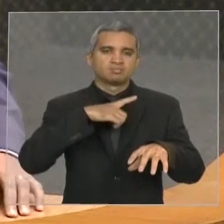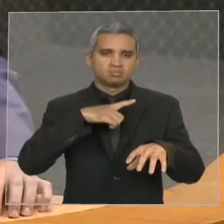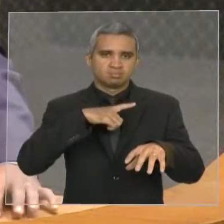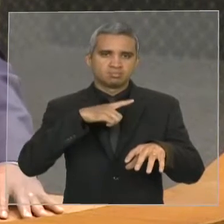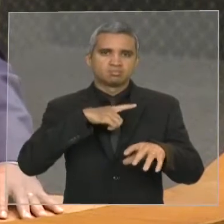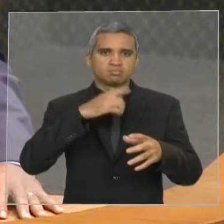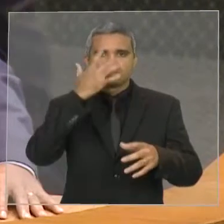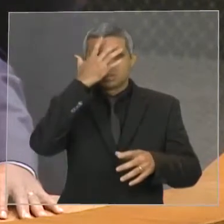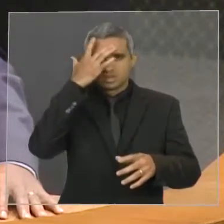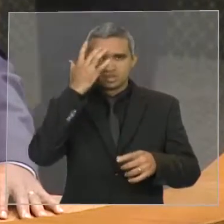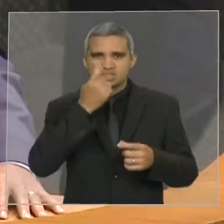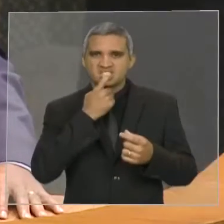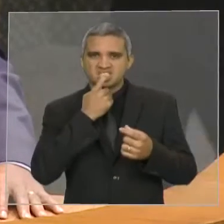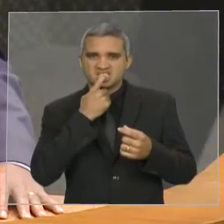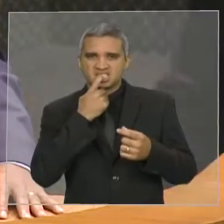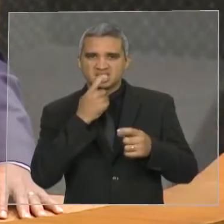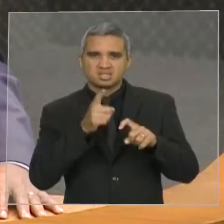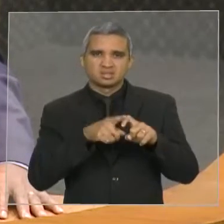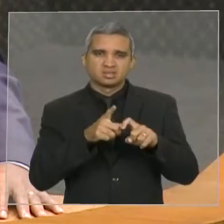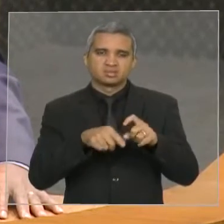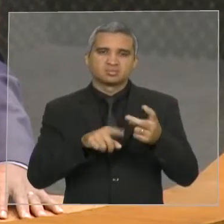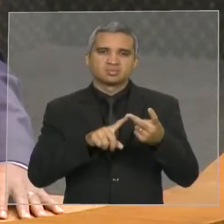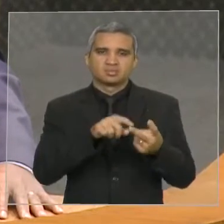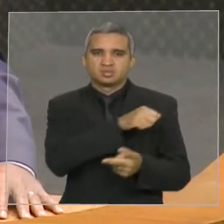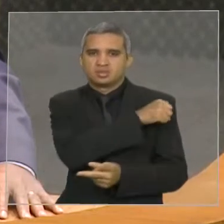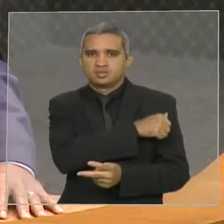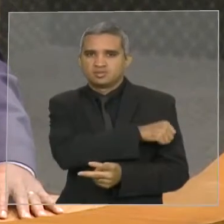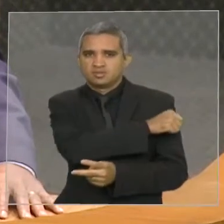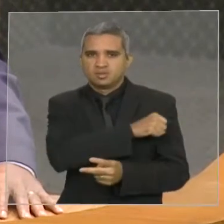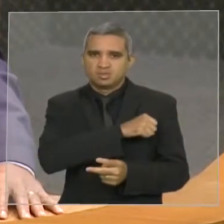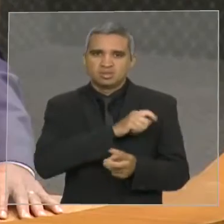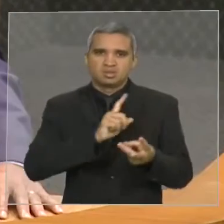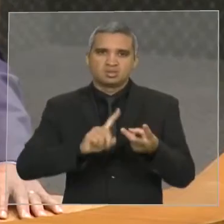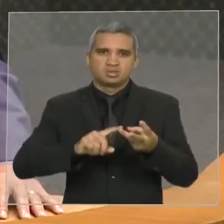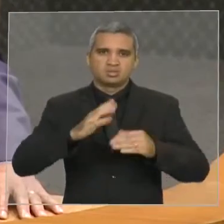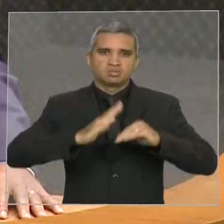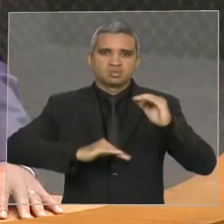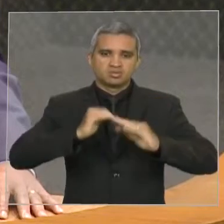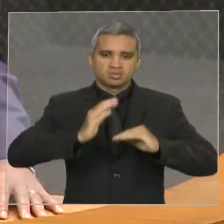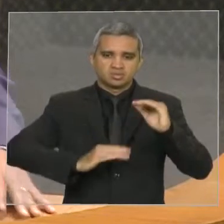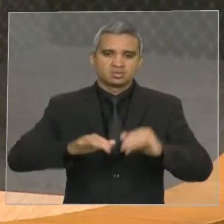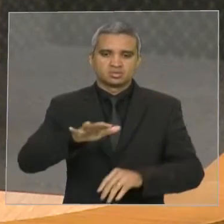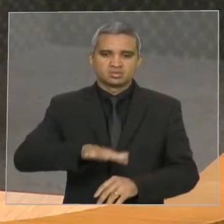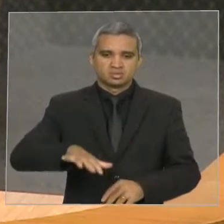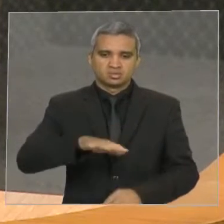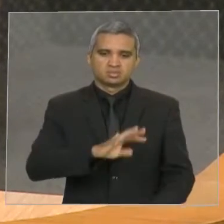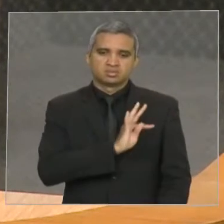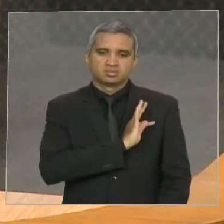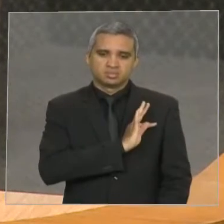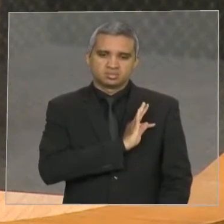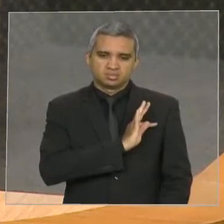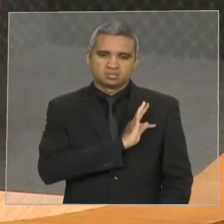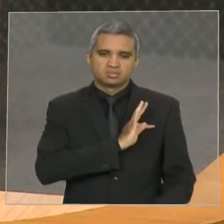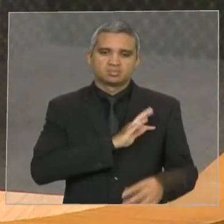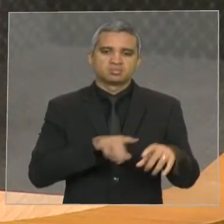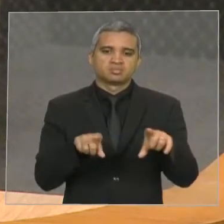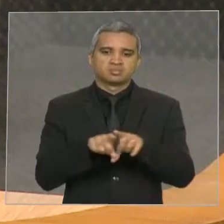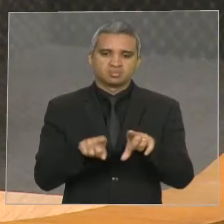médicos, enfermeiros, profissionais da área técnica e equipamentos que possam